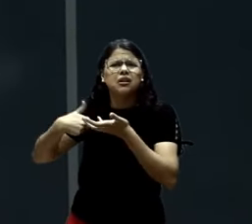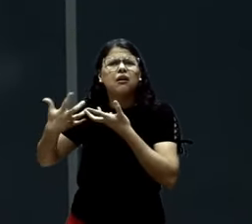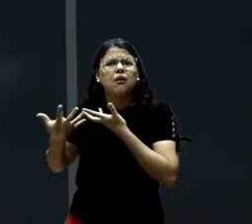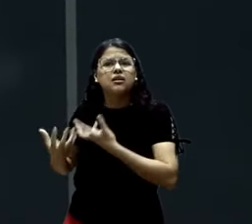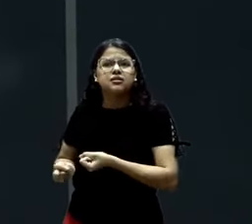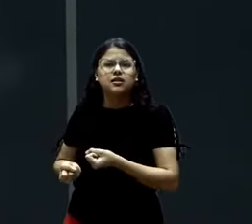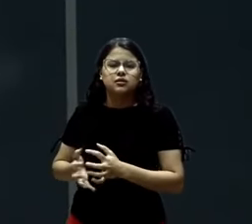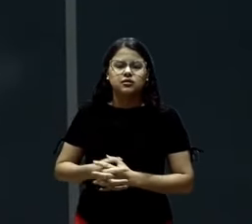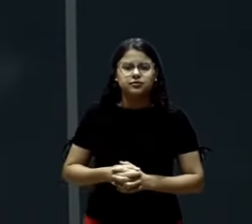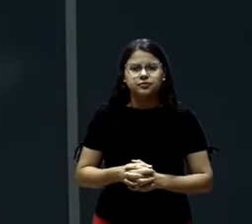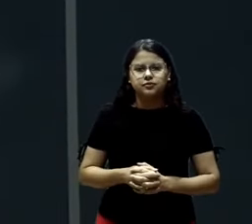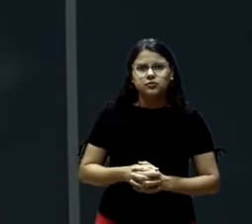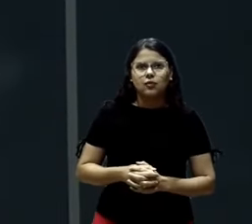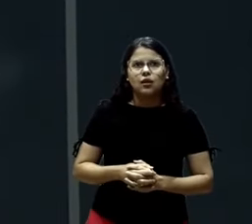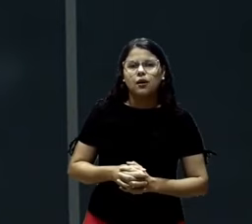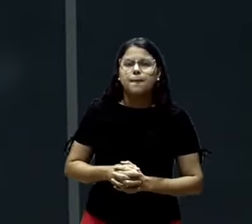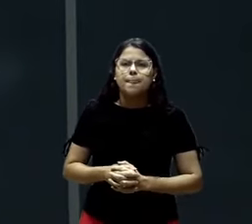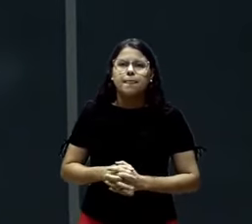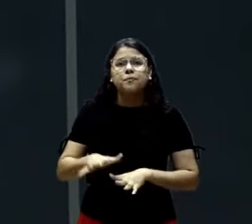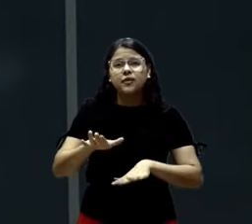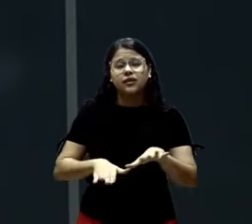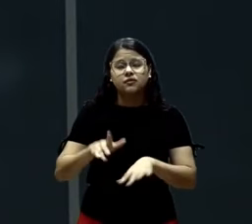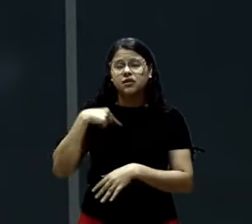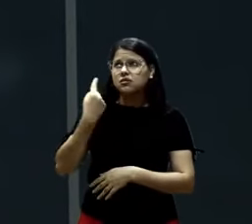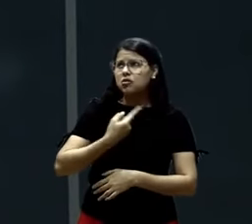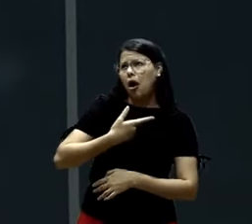Por vezes até falamos que queremos,